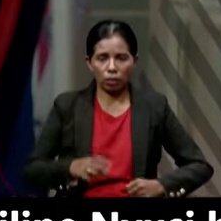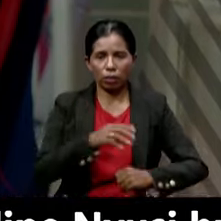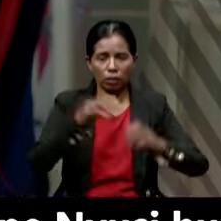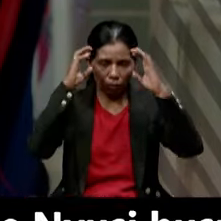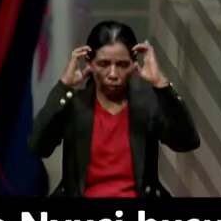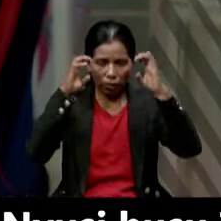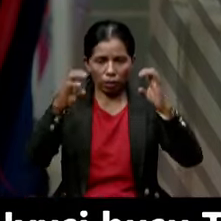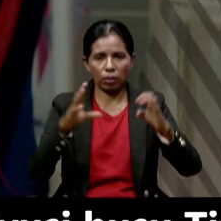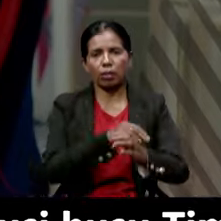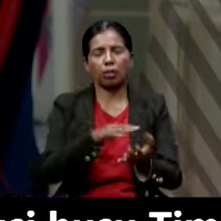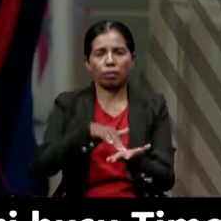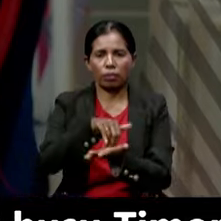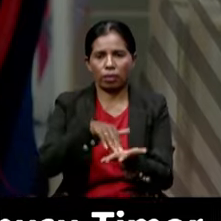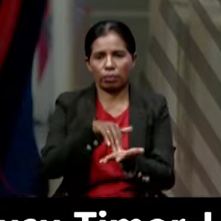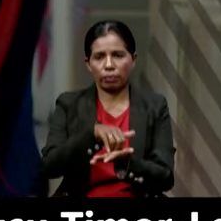agonia laram.